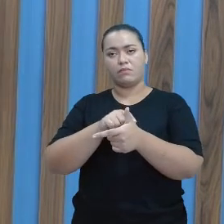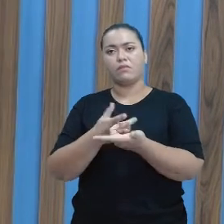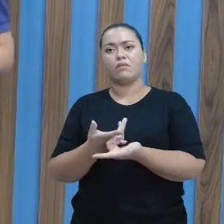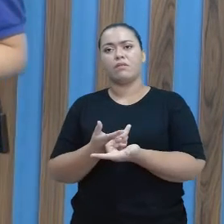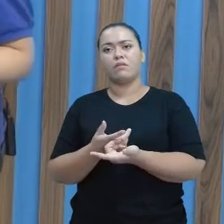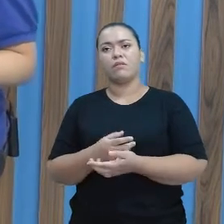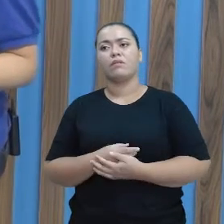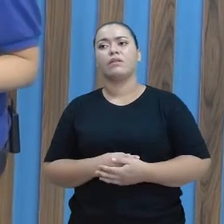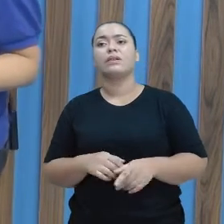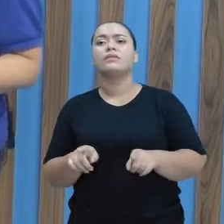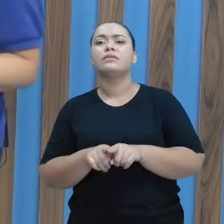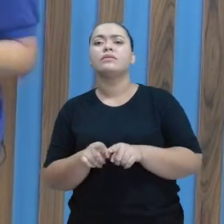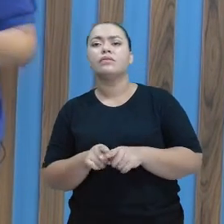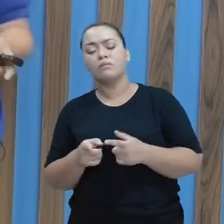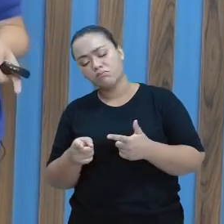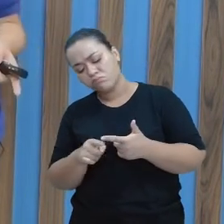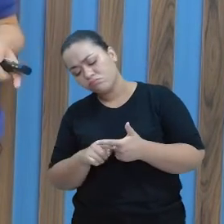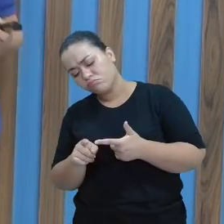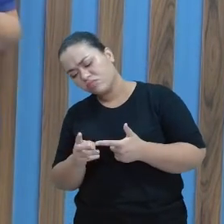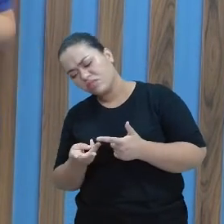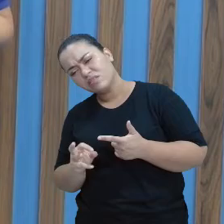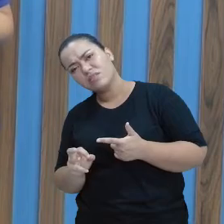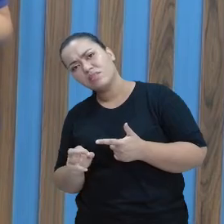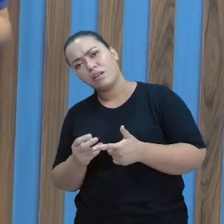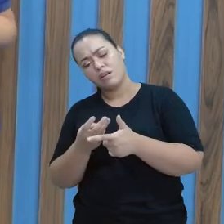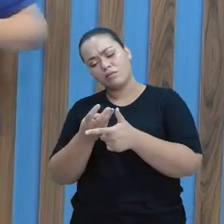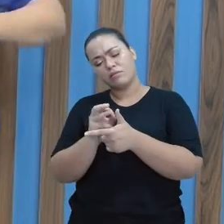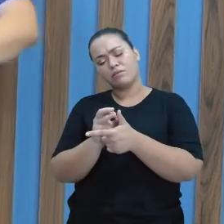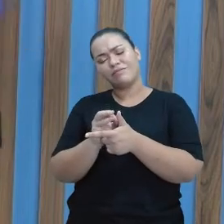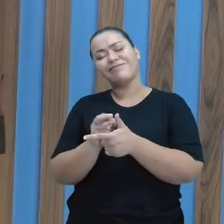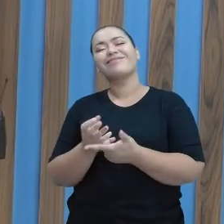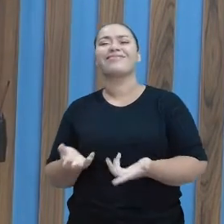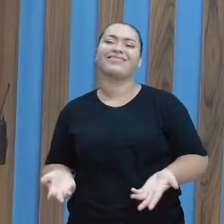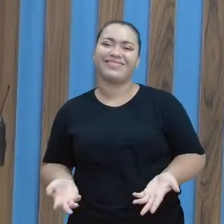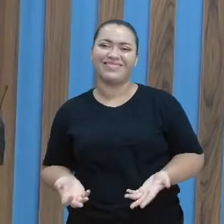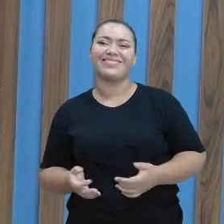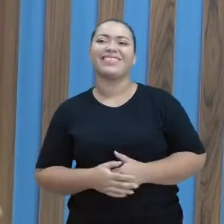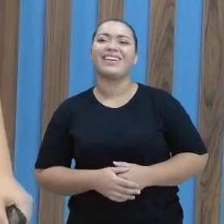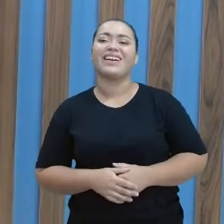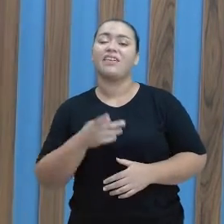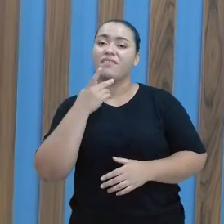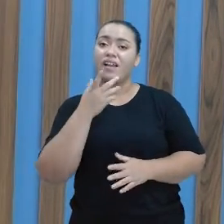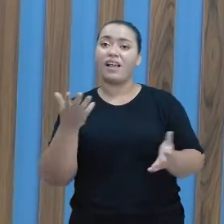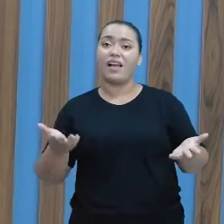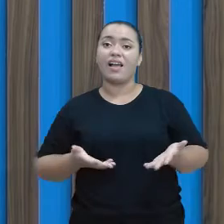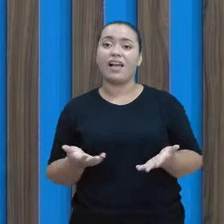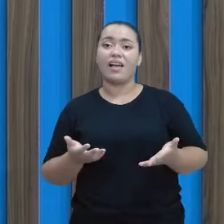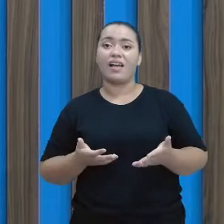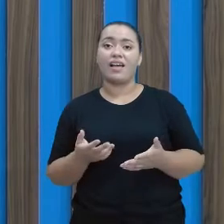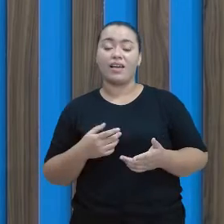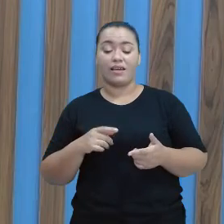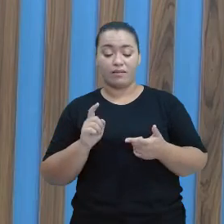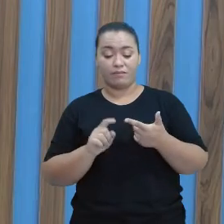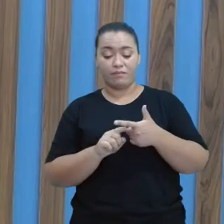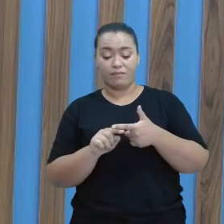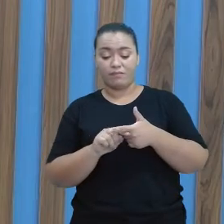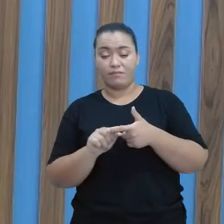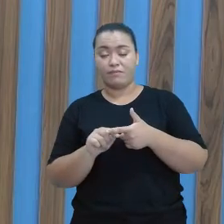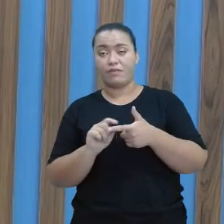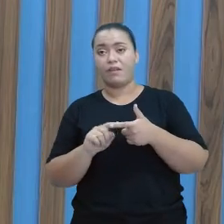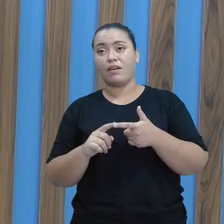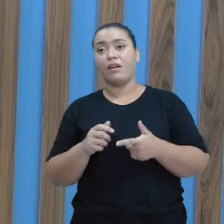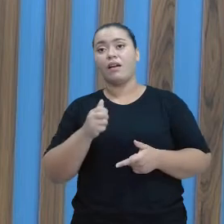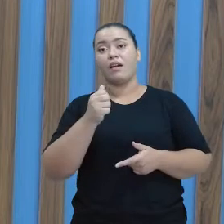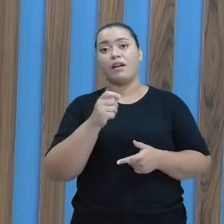outro valor do 30, porque ficou 30 ângulo e 30 comprimento, né? Então, a gente vai ter o cateto adjacente, ó.